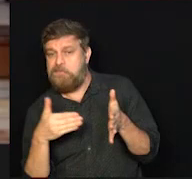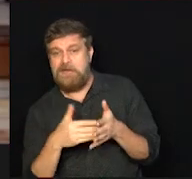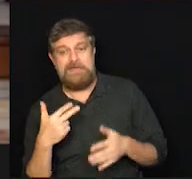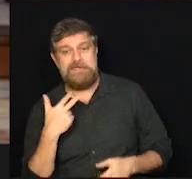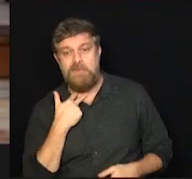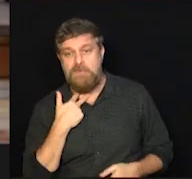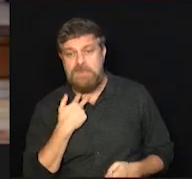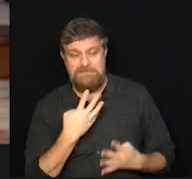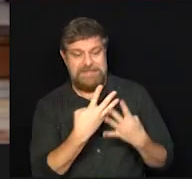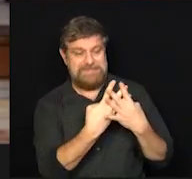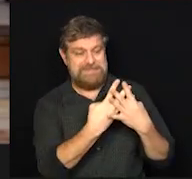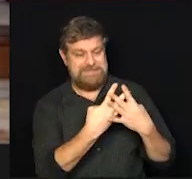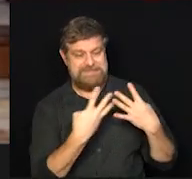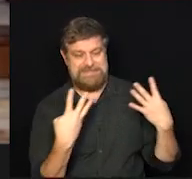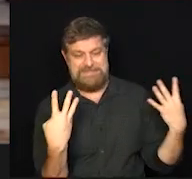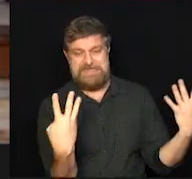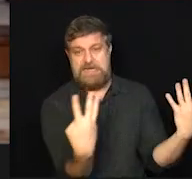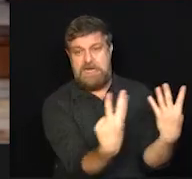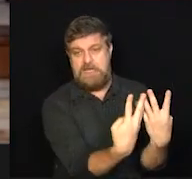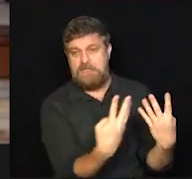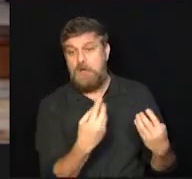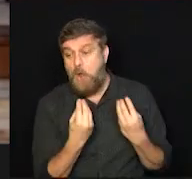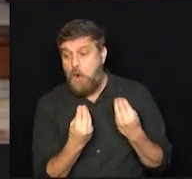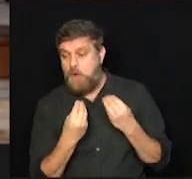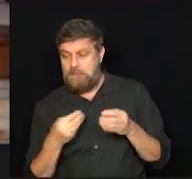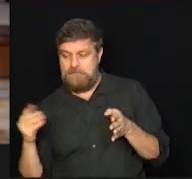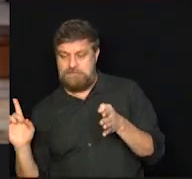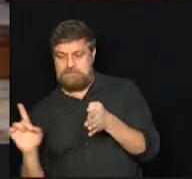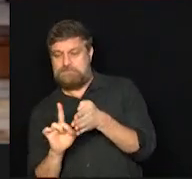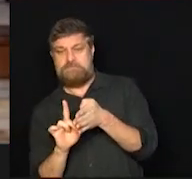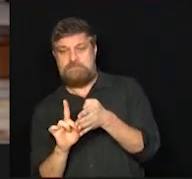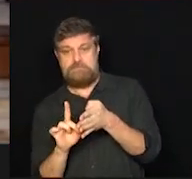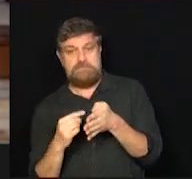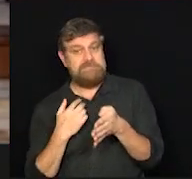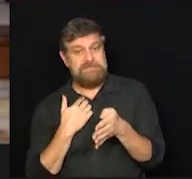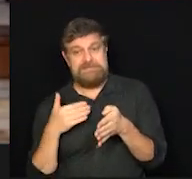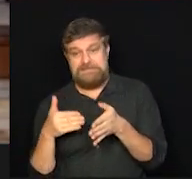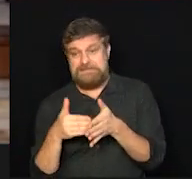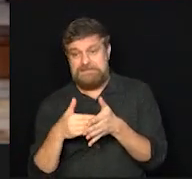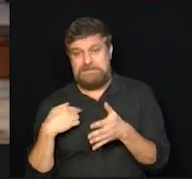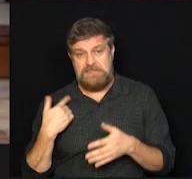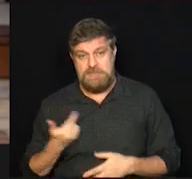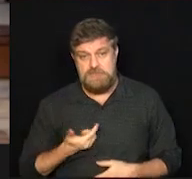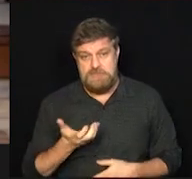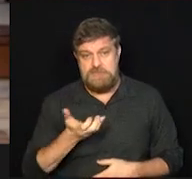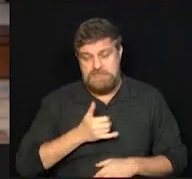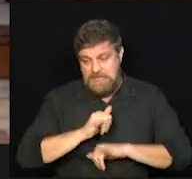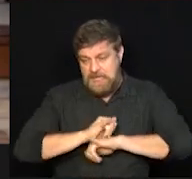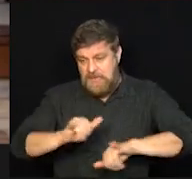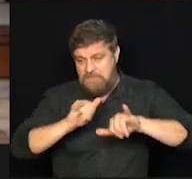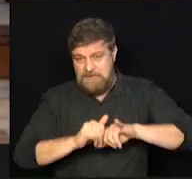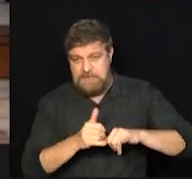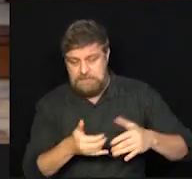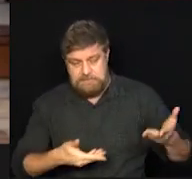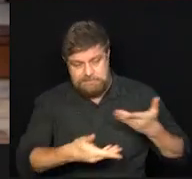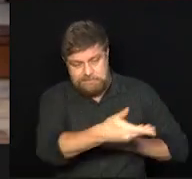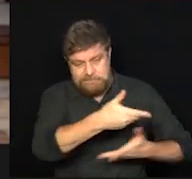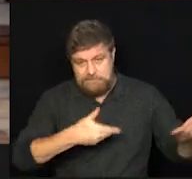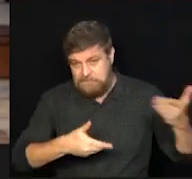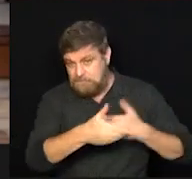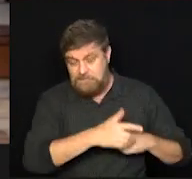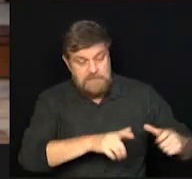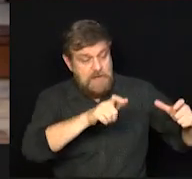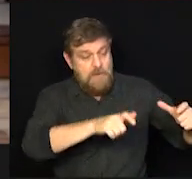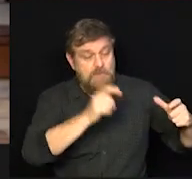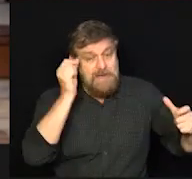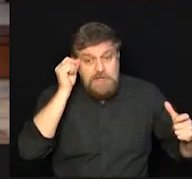mesmo é e a gente devem aqui para destacar que a relação com o público é o que dá sentido à existência de